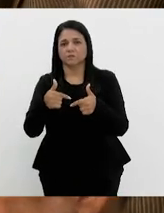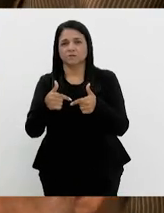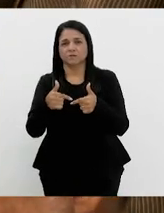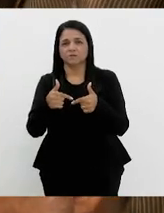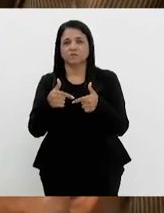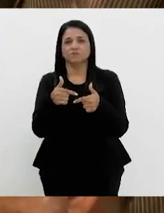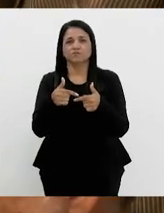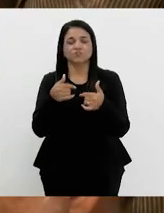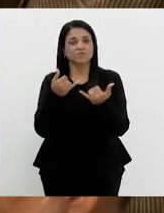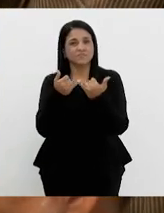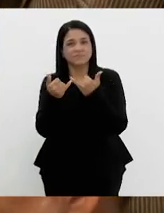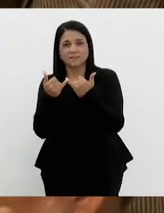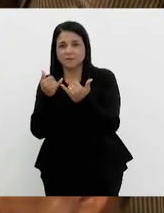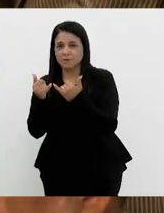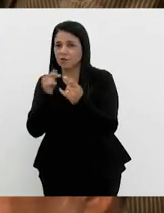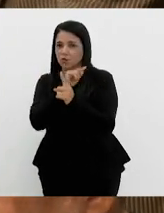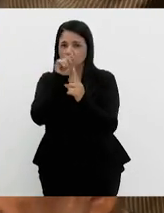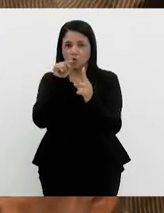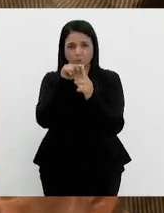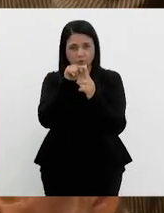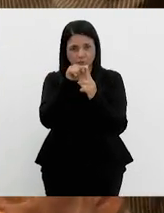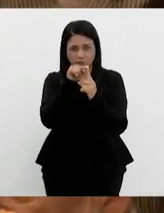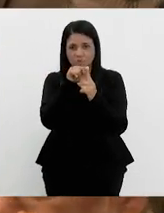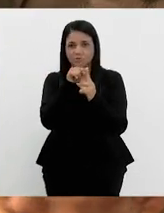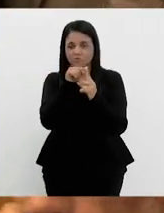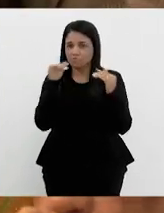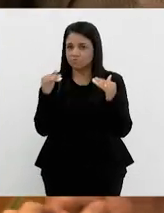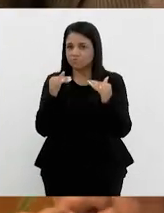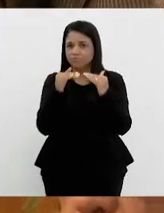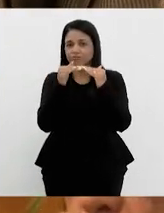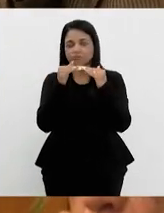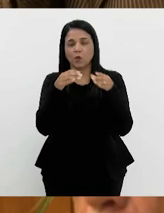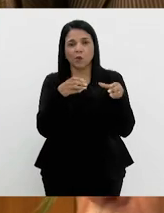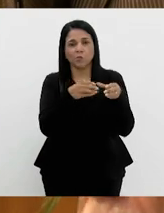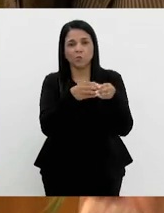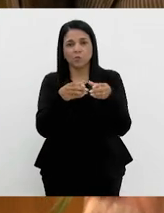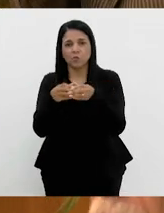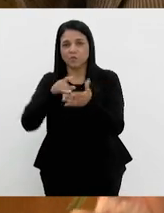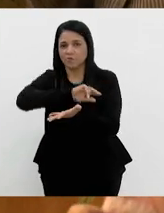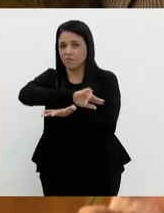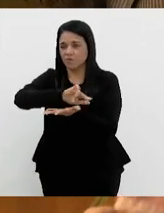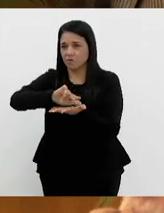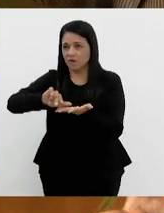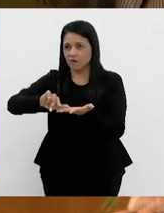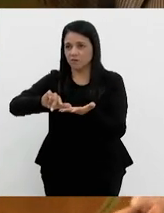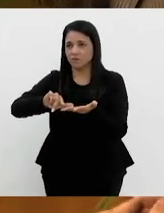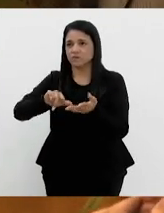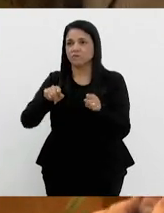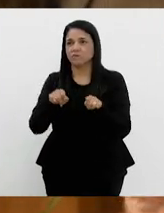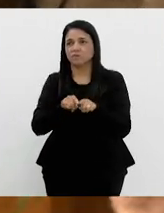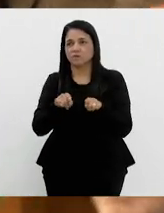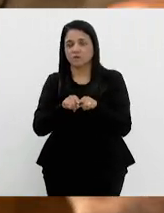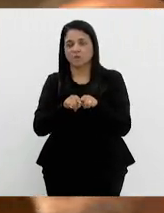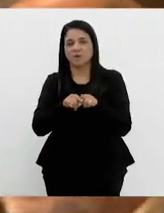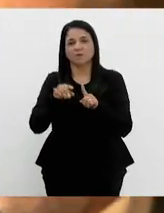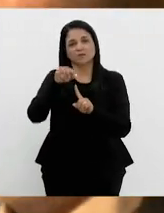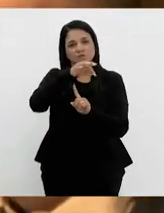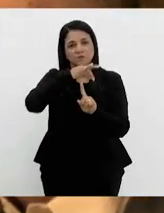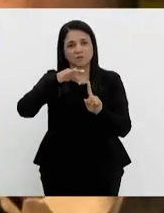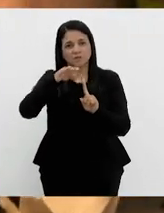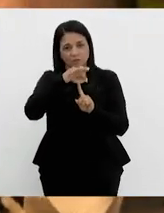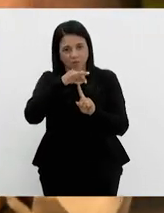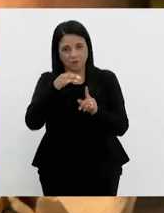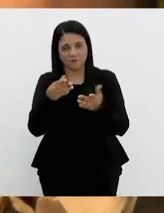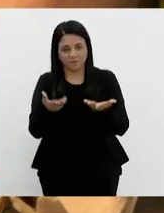semelhanças e de objetivos comuns entre os diversos grupos de engajamento do G20 e do próprio Santuário aqui Diocesano que